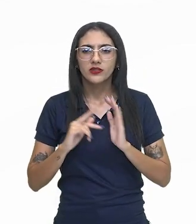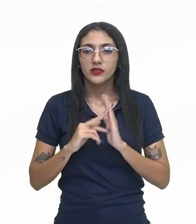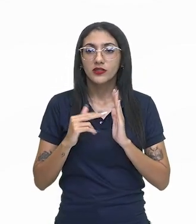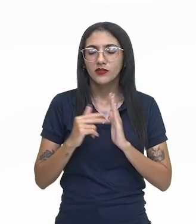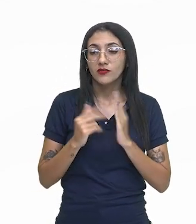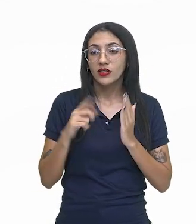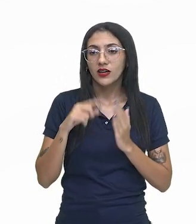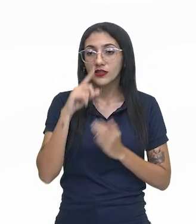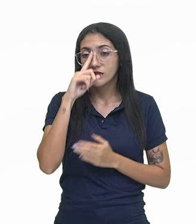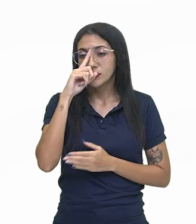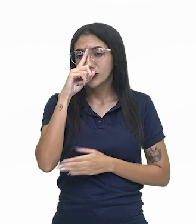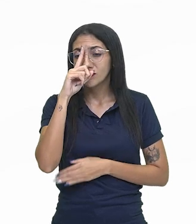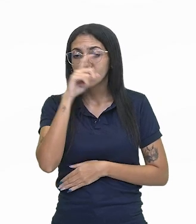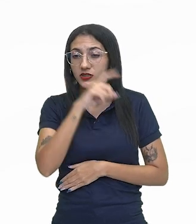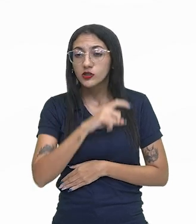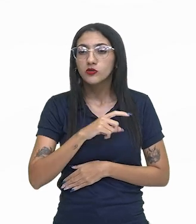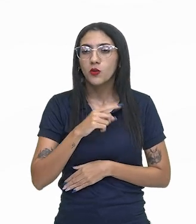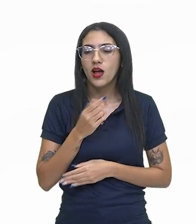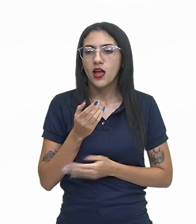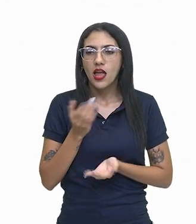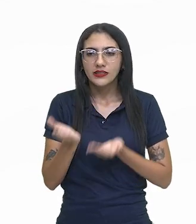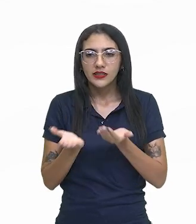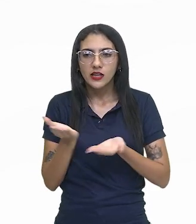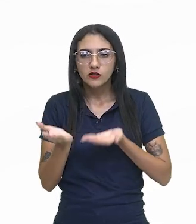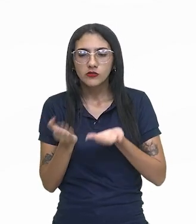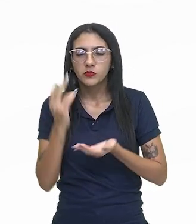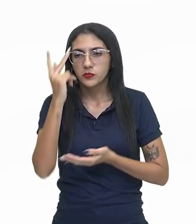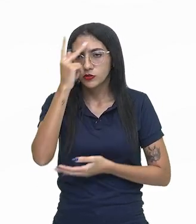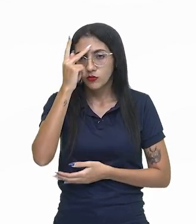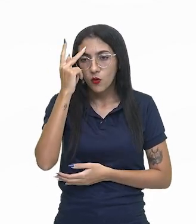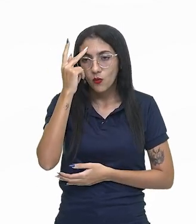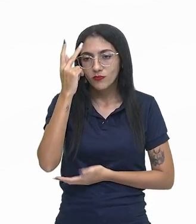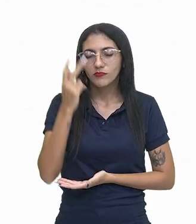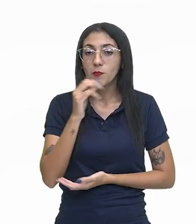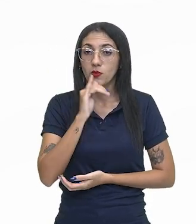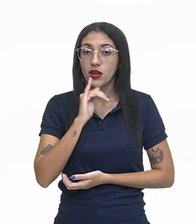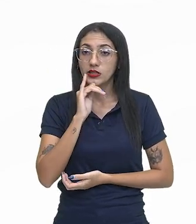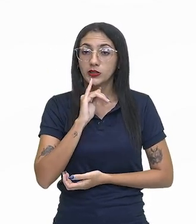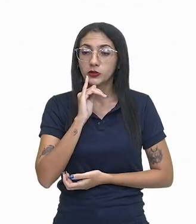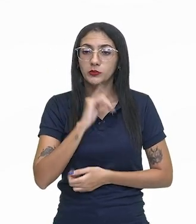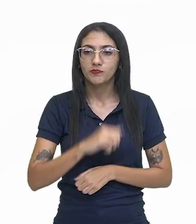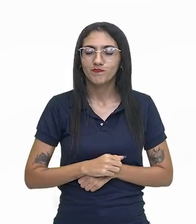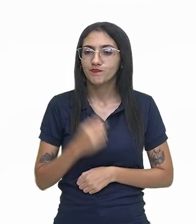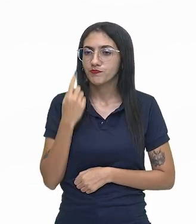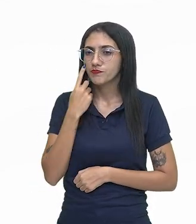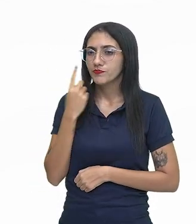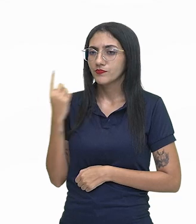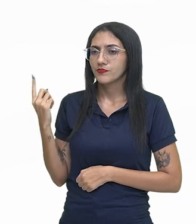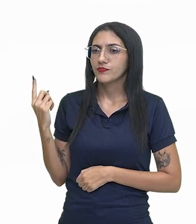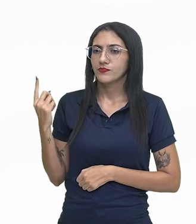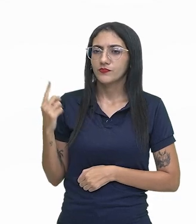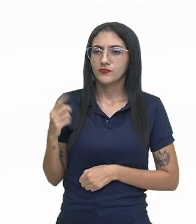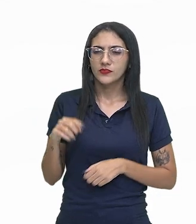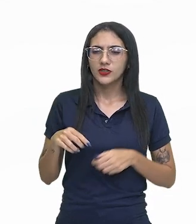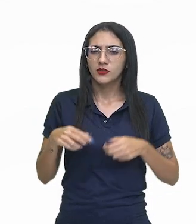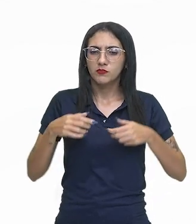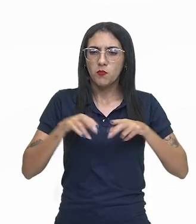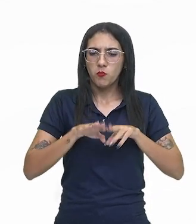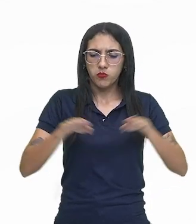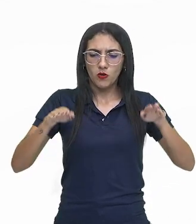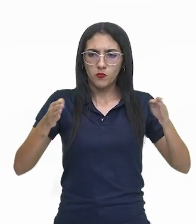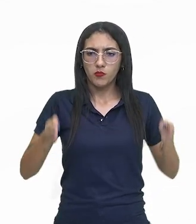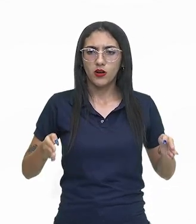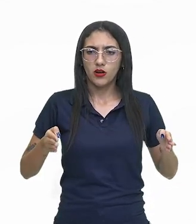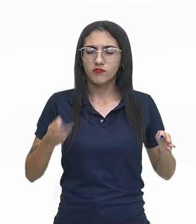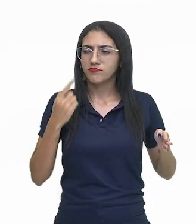acesso das pessoas de alguma forma, né? Que prejudica, por exemplo, a coisa dos bancos com braços. Olha essa imagem aí que mostra